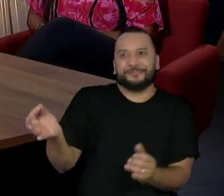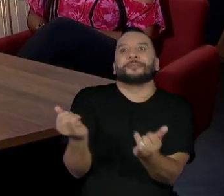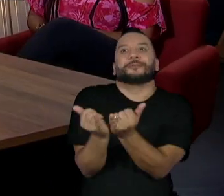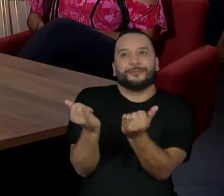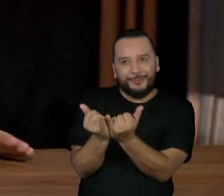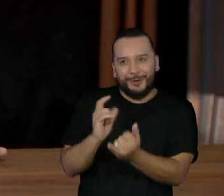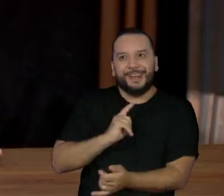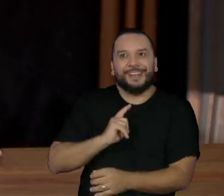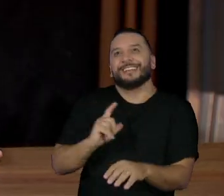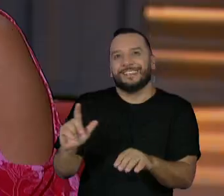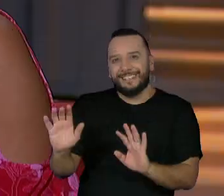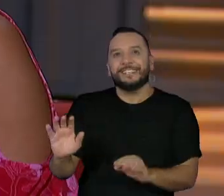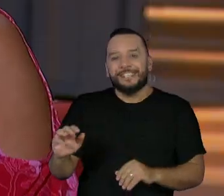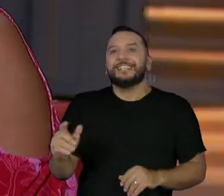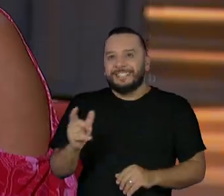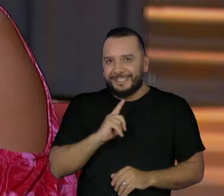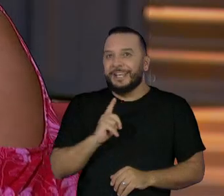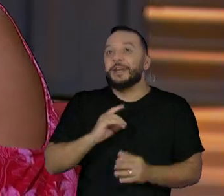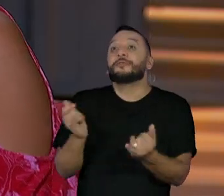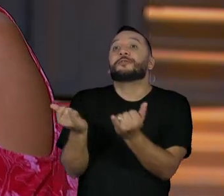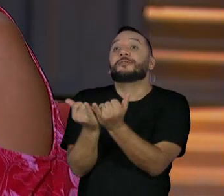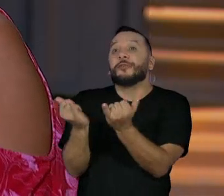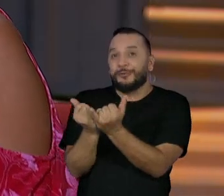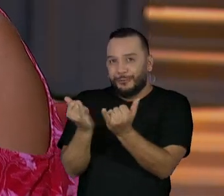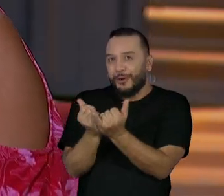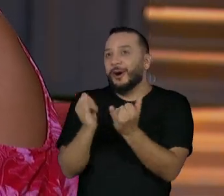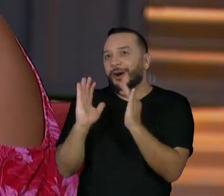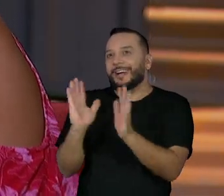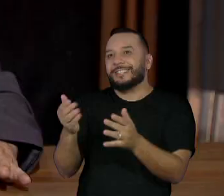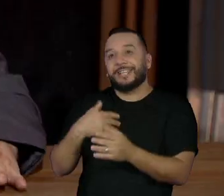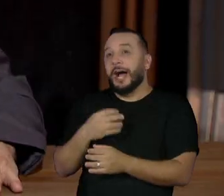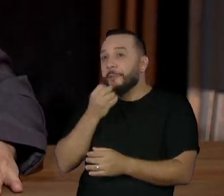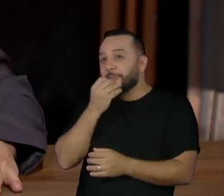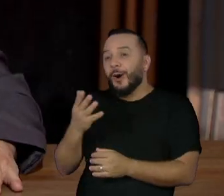Também, e aí? Né? Tem uma coisa, né, de a fofoca edifica os relacionamentos.